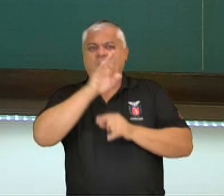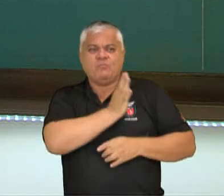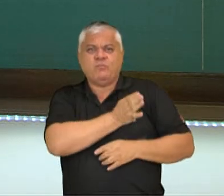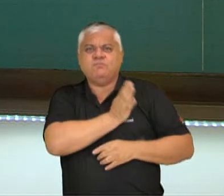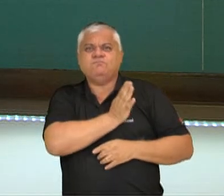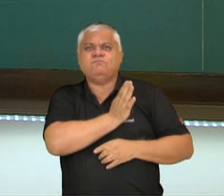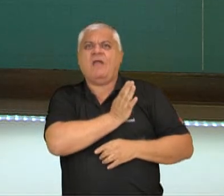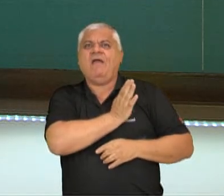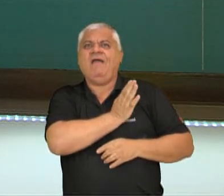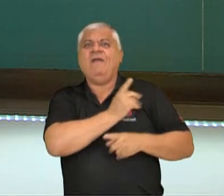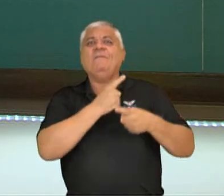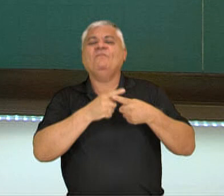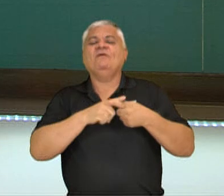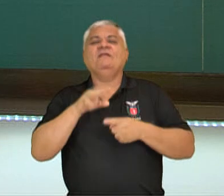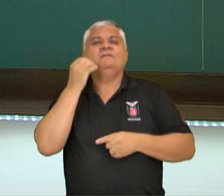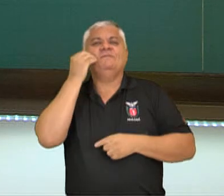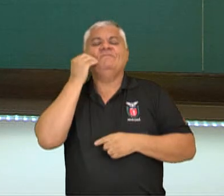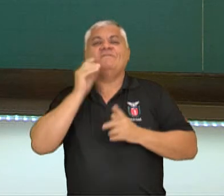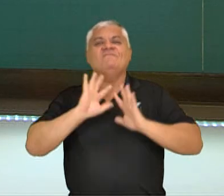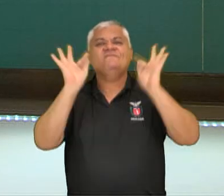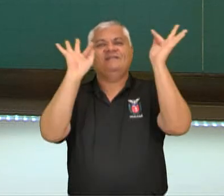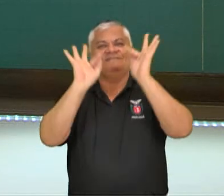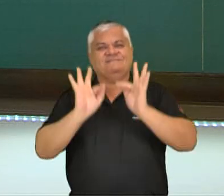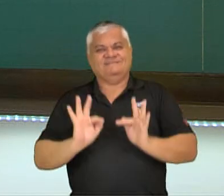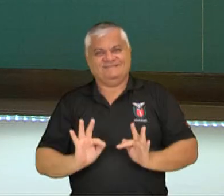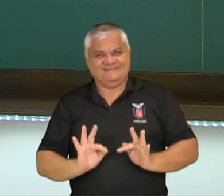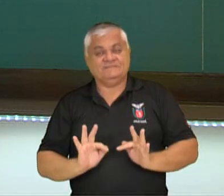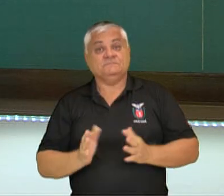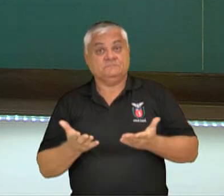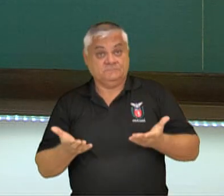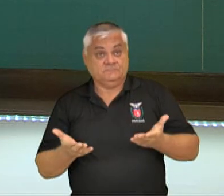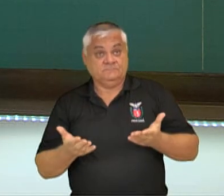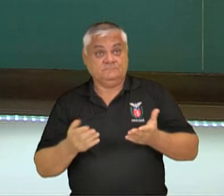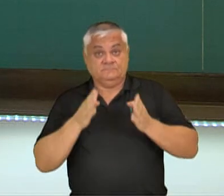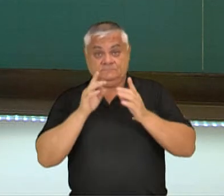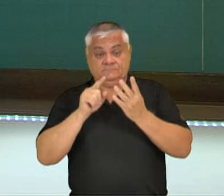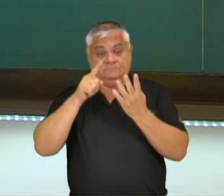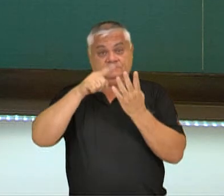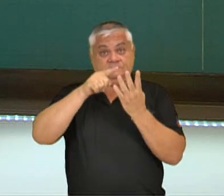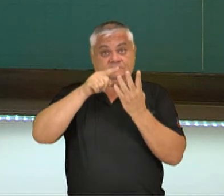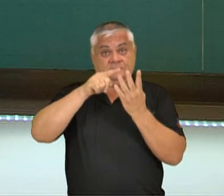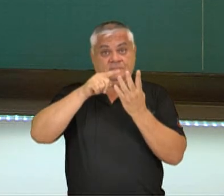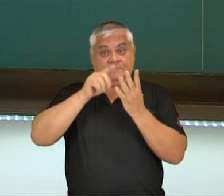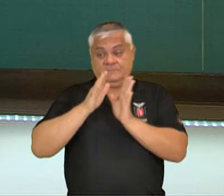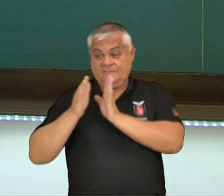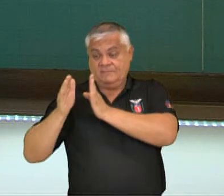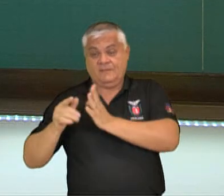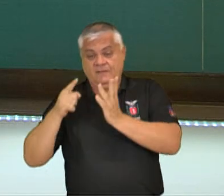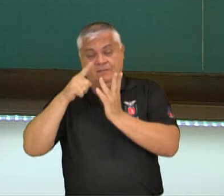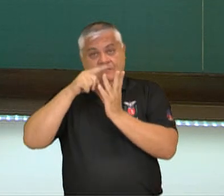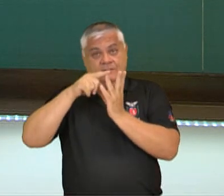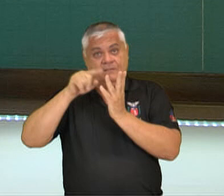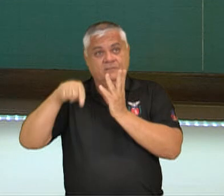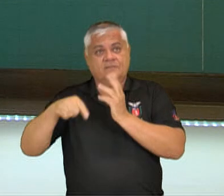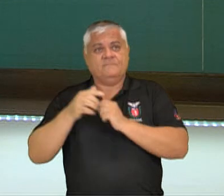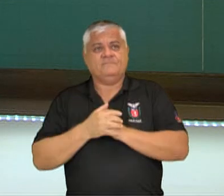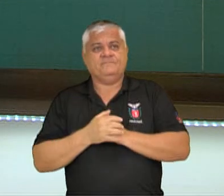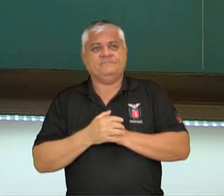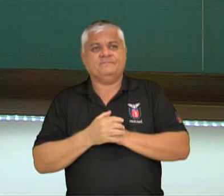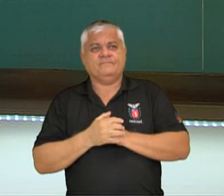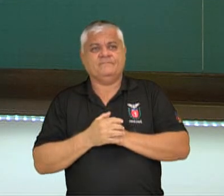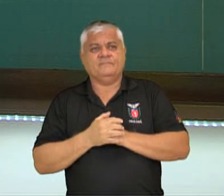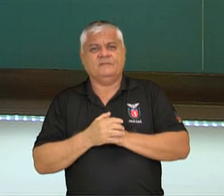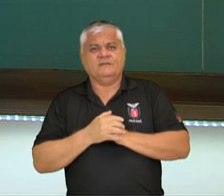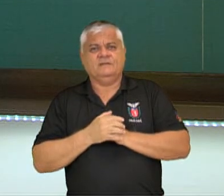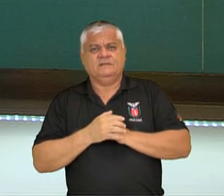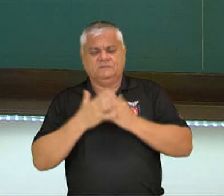estava experimentando a felicidade. Do lado dele, olha só que interessante, um indivíduo, né,